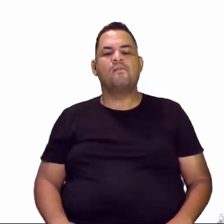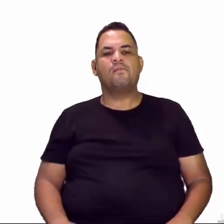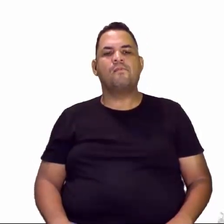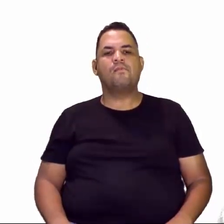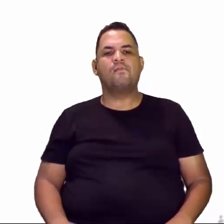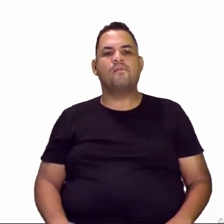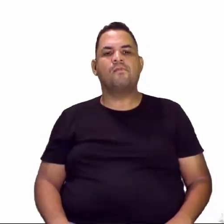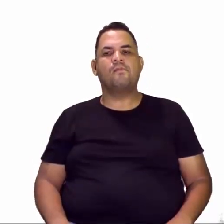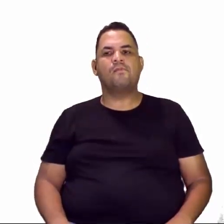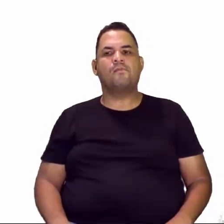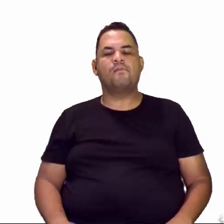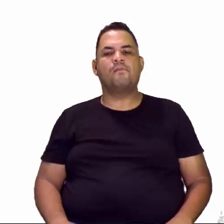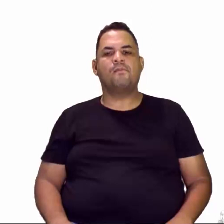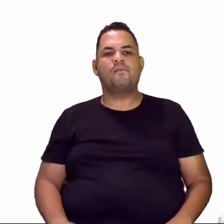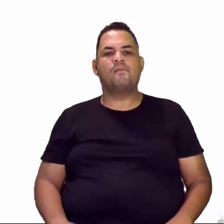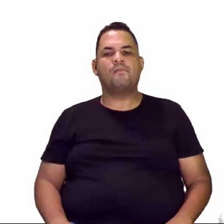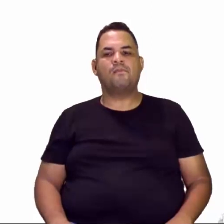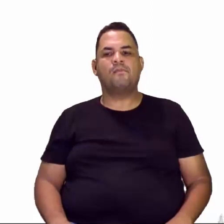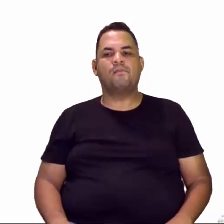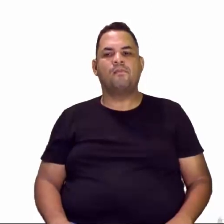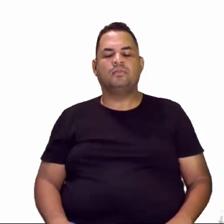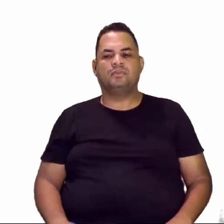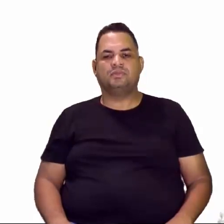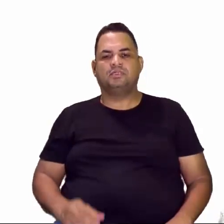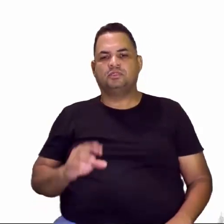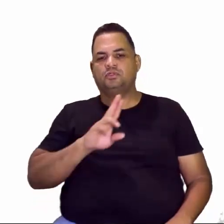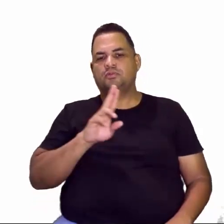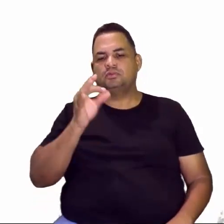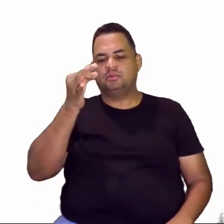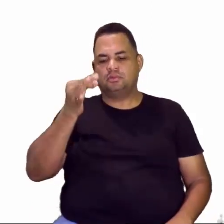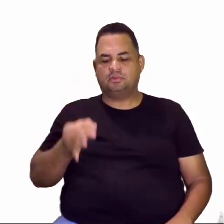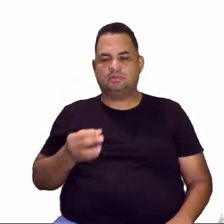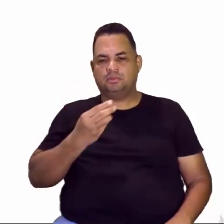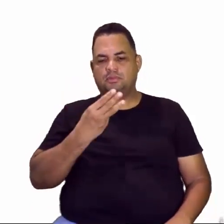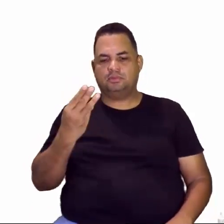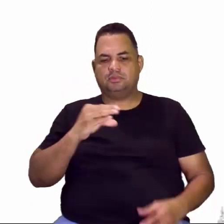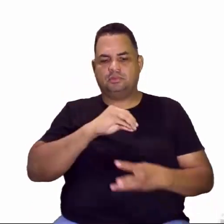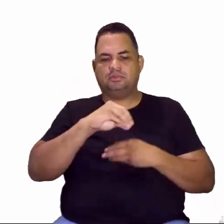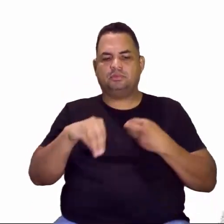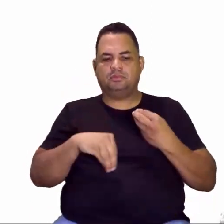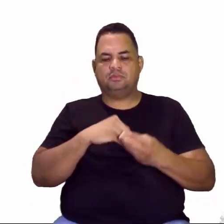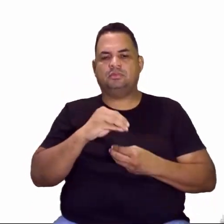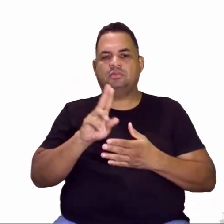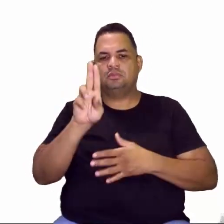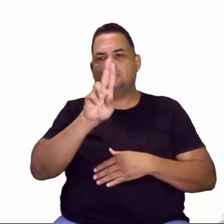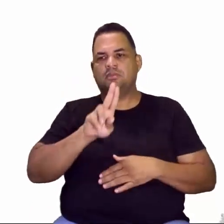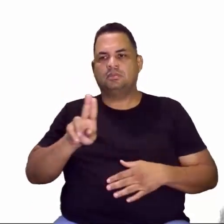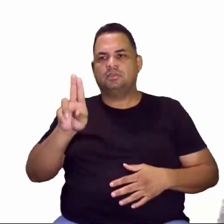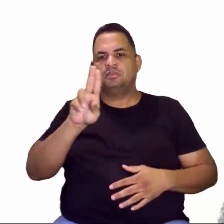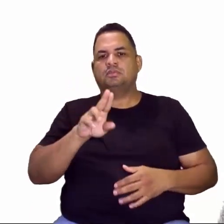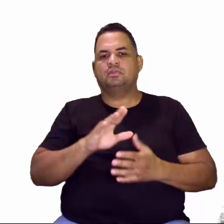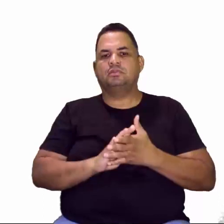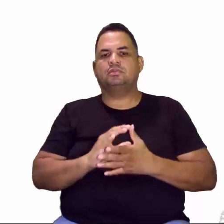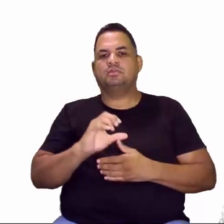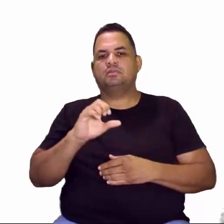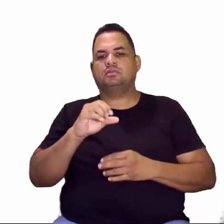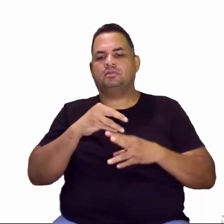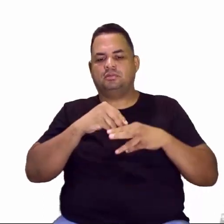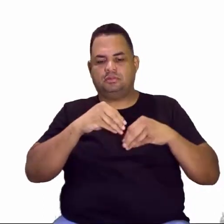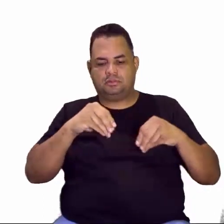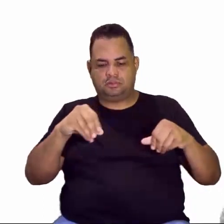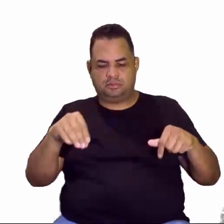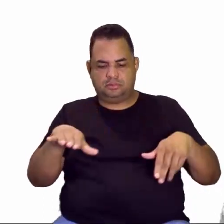tem a nomenclatura correta dos três compostos que são utilizados lá no solo